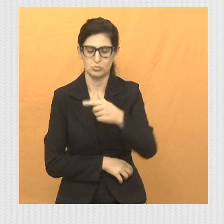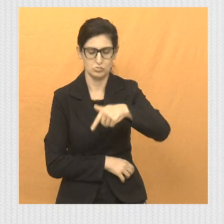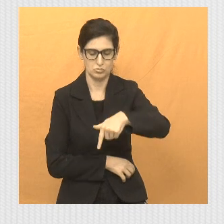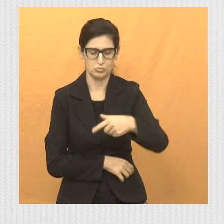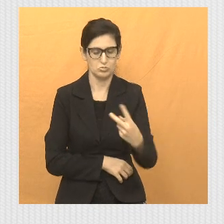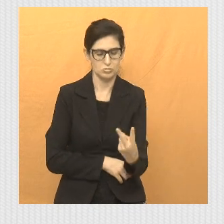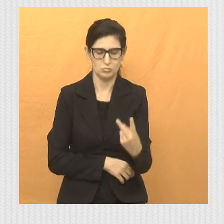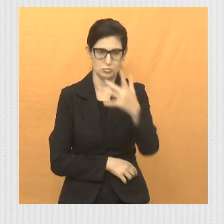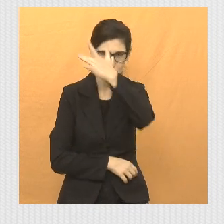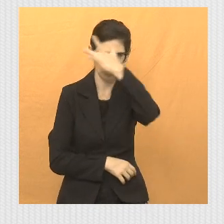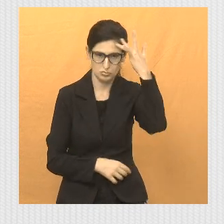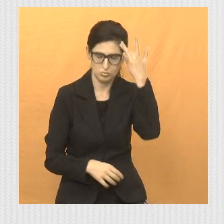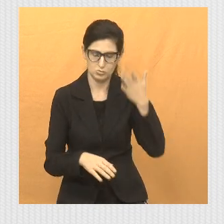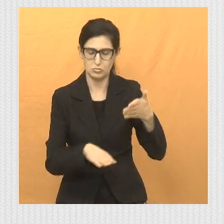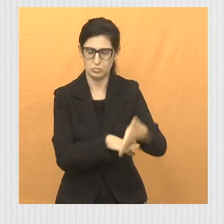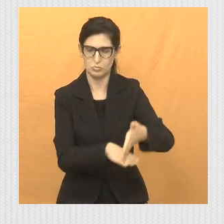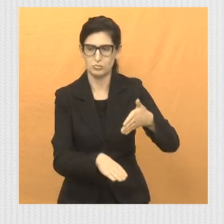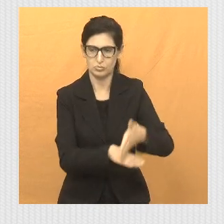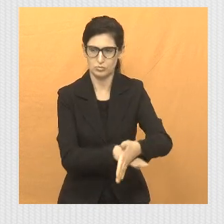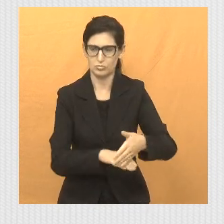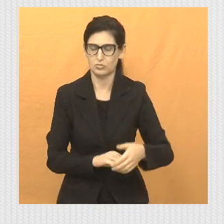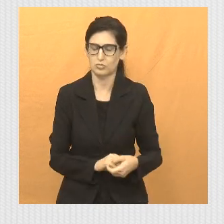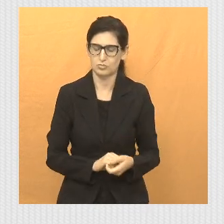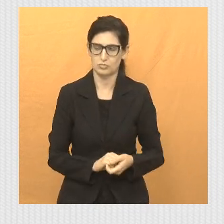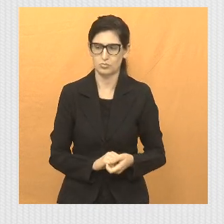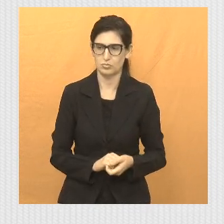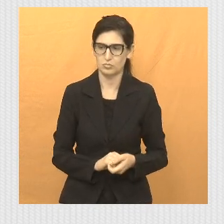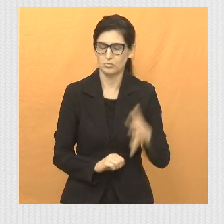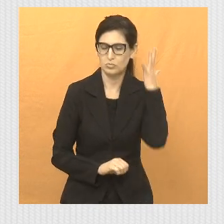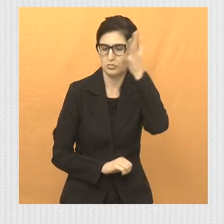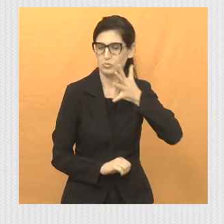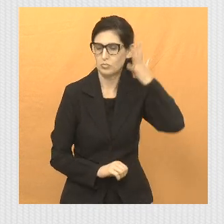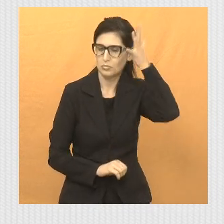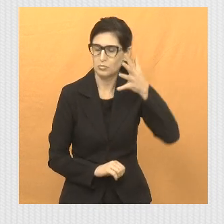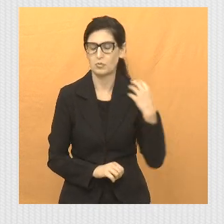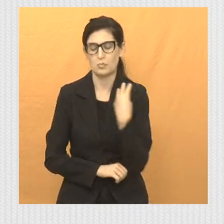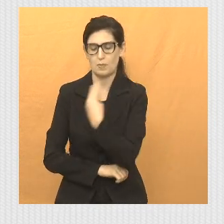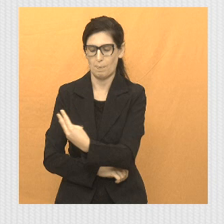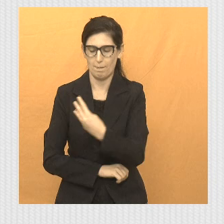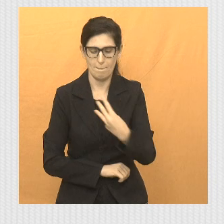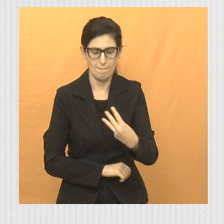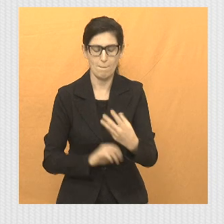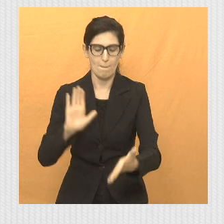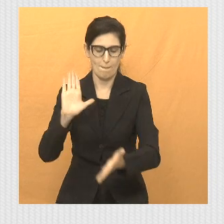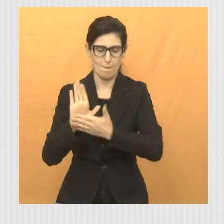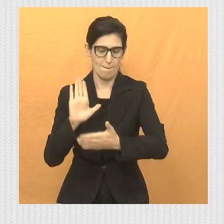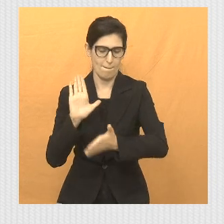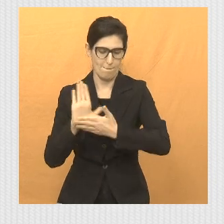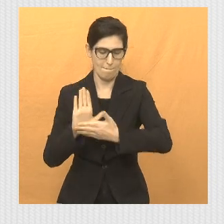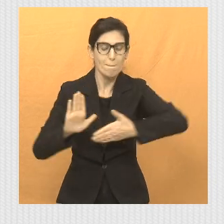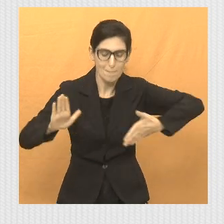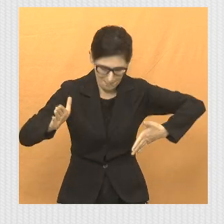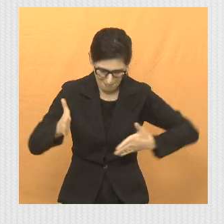472 participantes e, como produto dessa conferência, 33 propostas aprovadas que